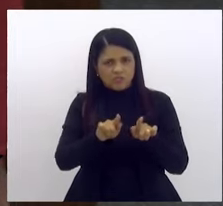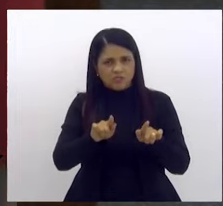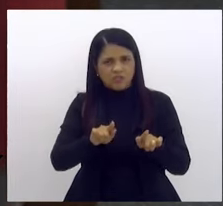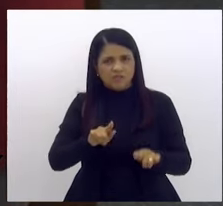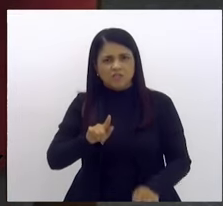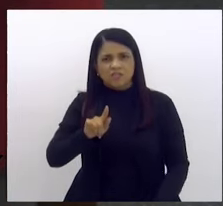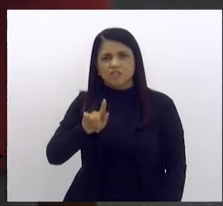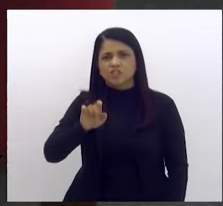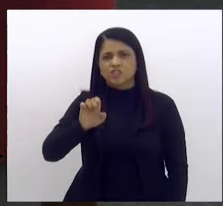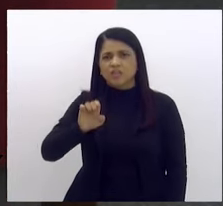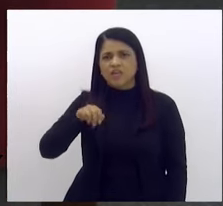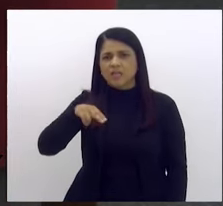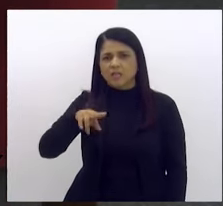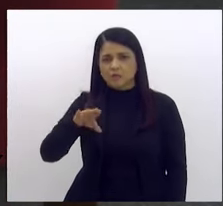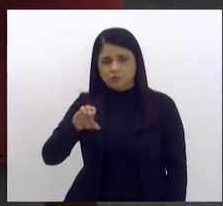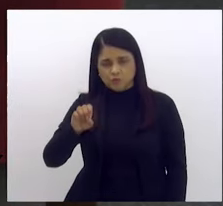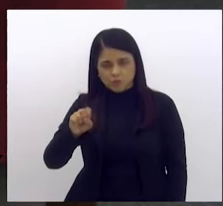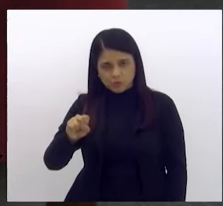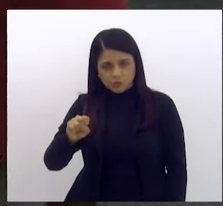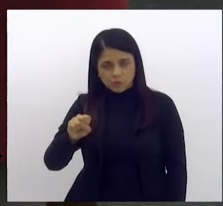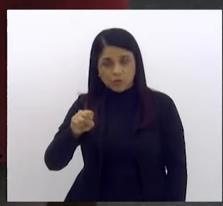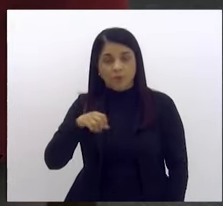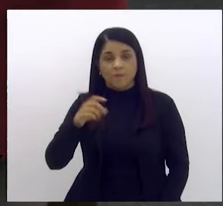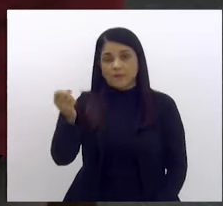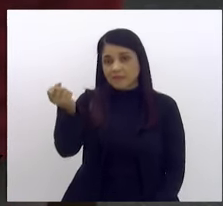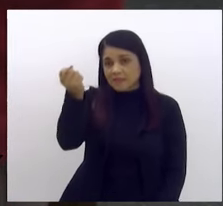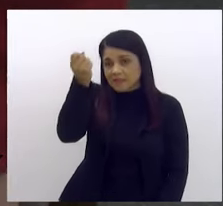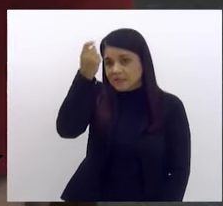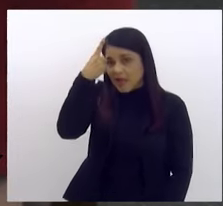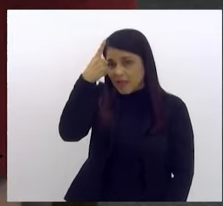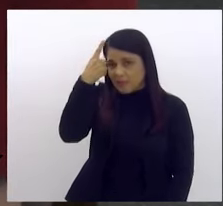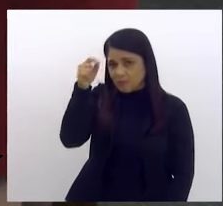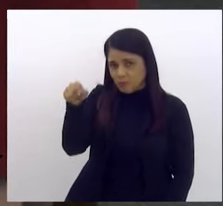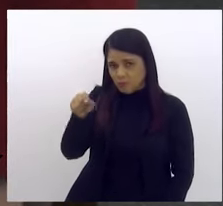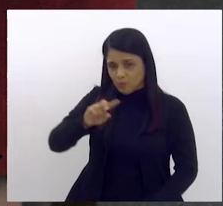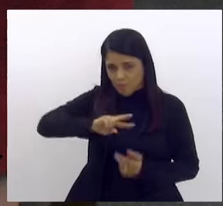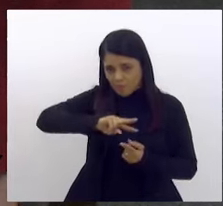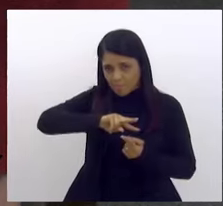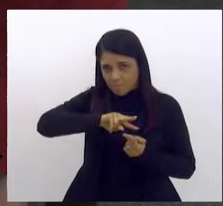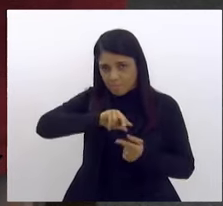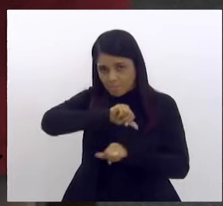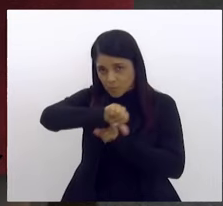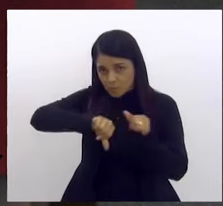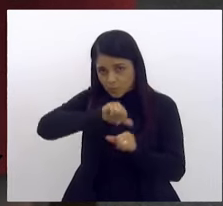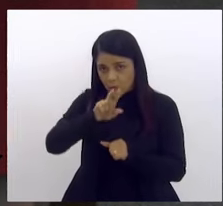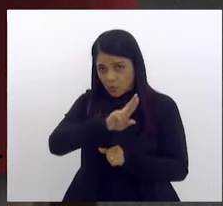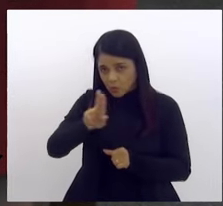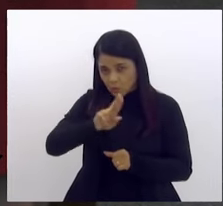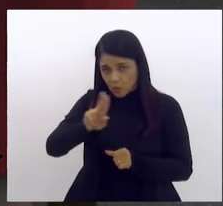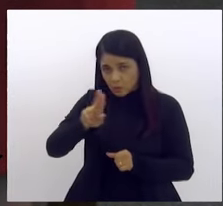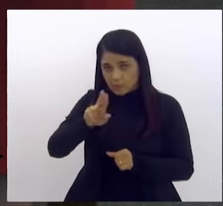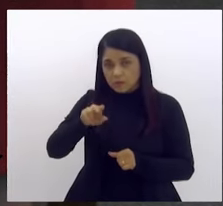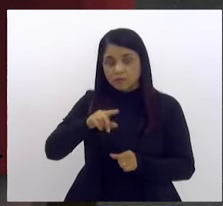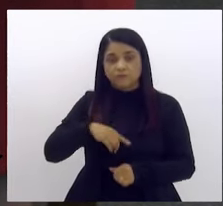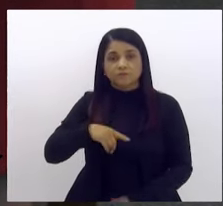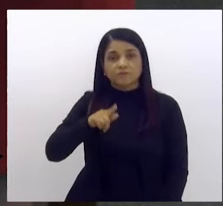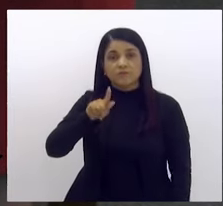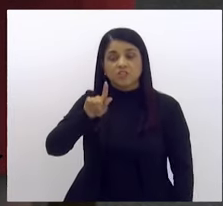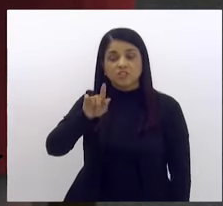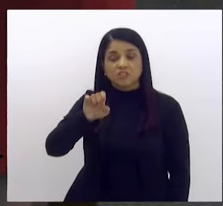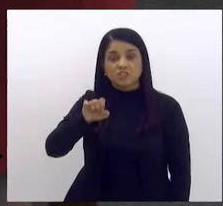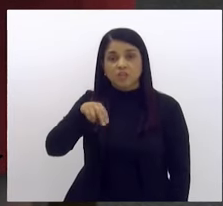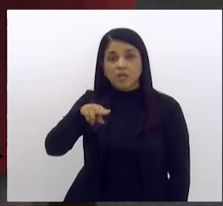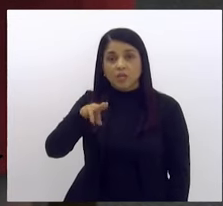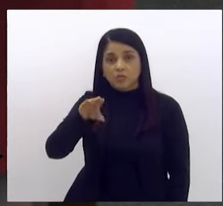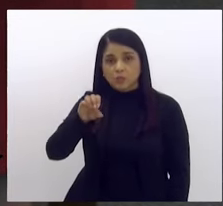de Talentos da Matemática. Porque acho que considerar alguém gênio e o outro não